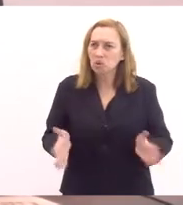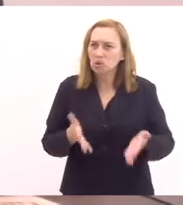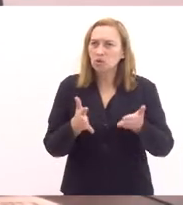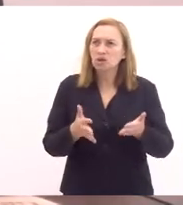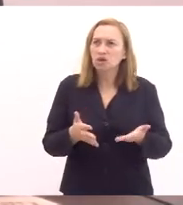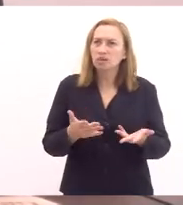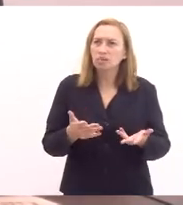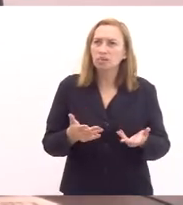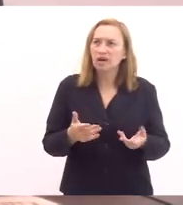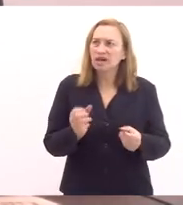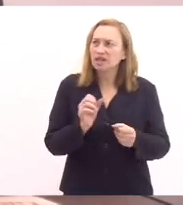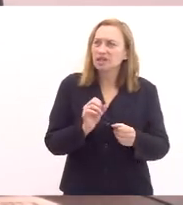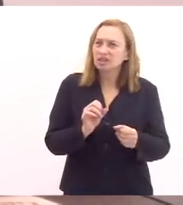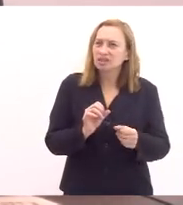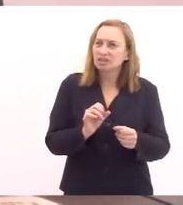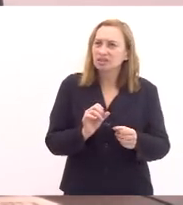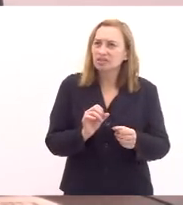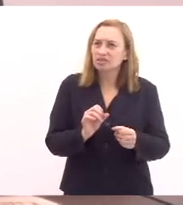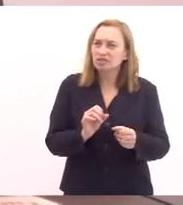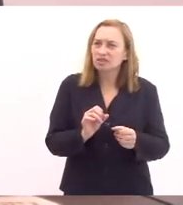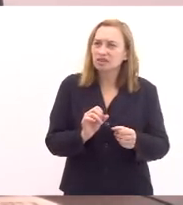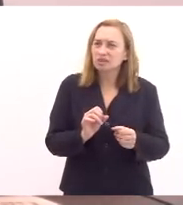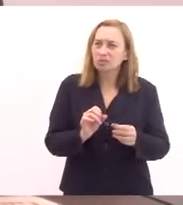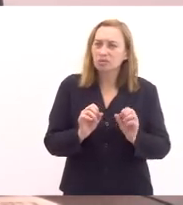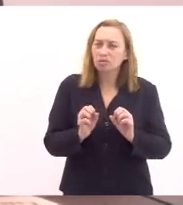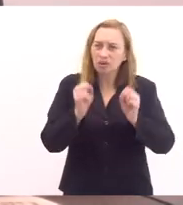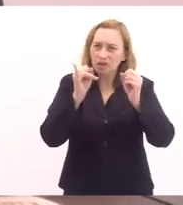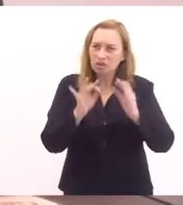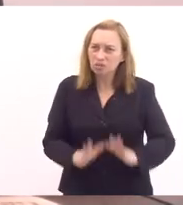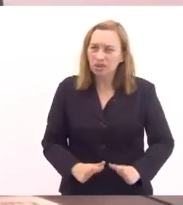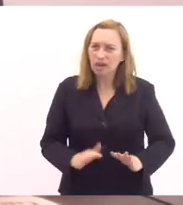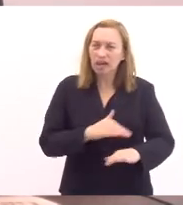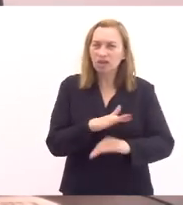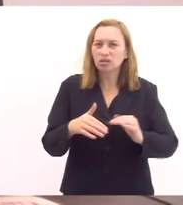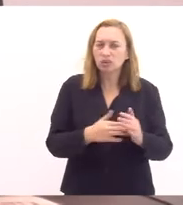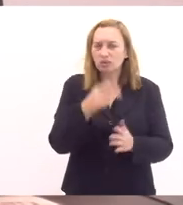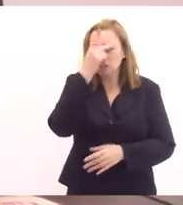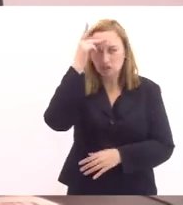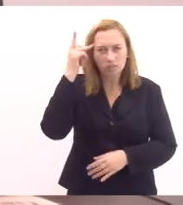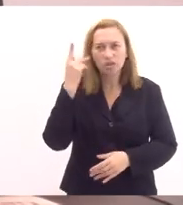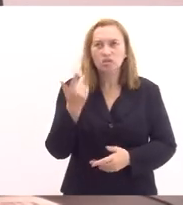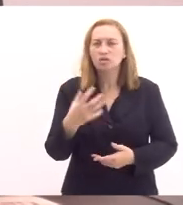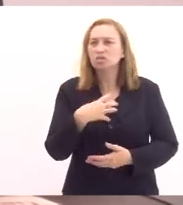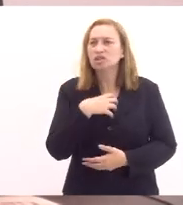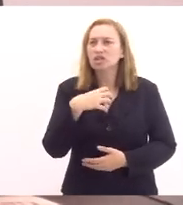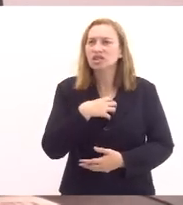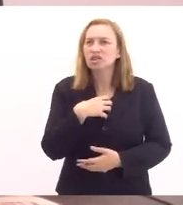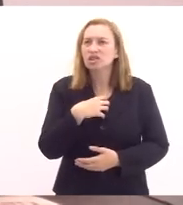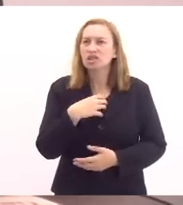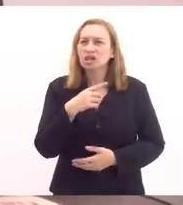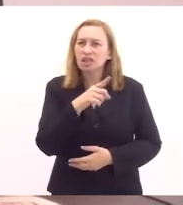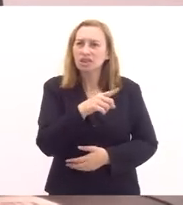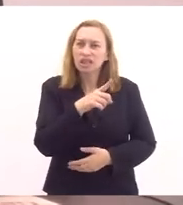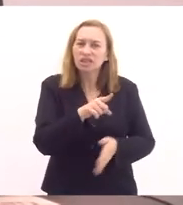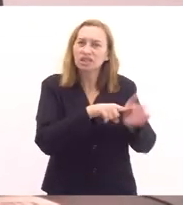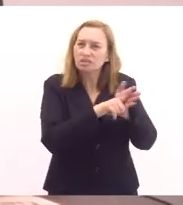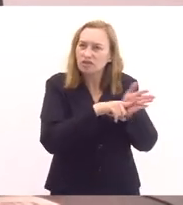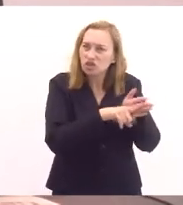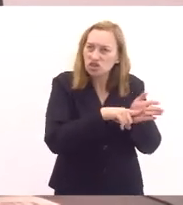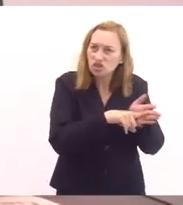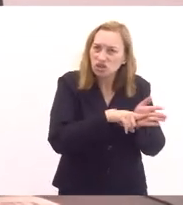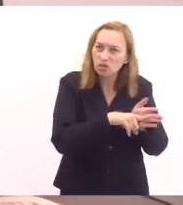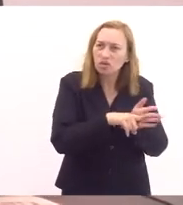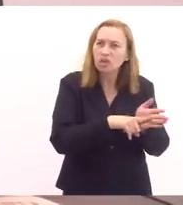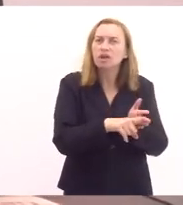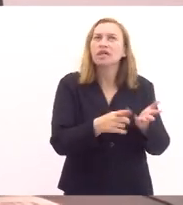empenhou para desfazer aquela né a sensação deixar claro para todo da publicidade no sentido de que aquilo tinha sido investigado